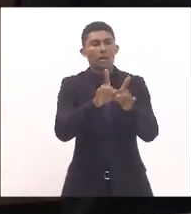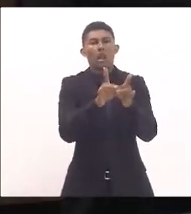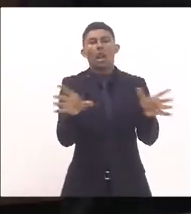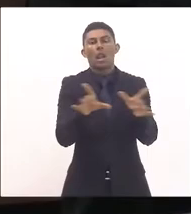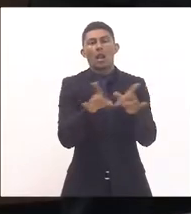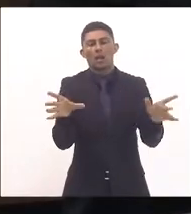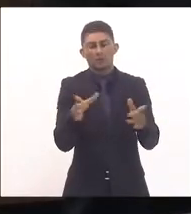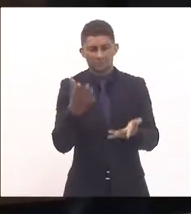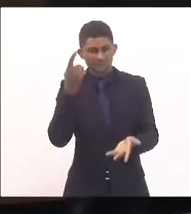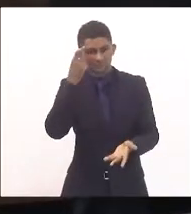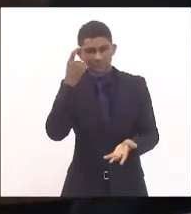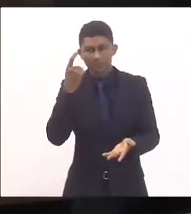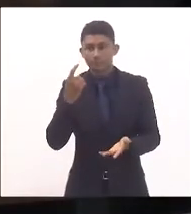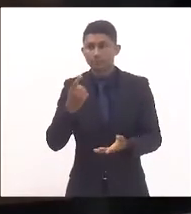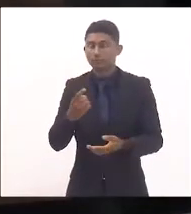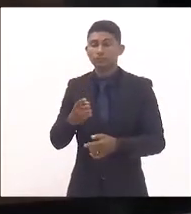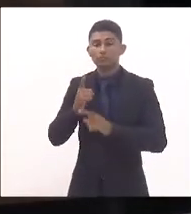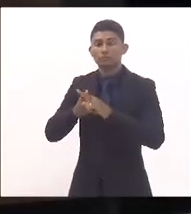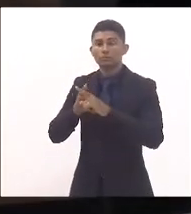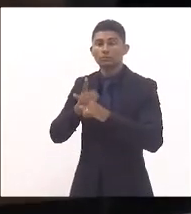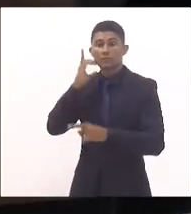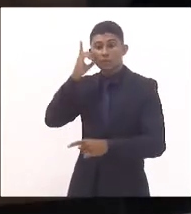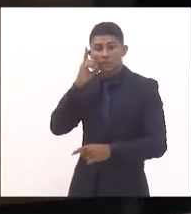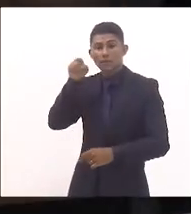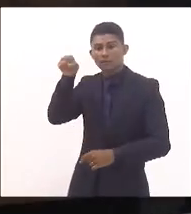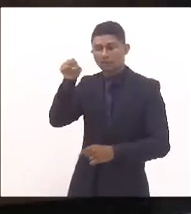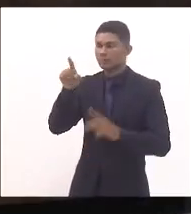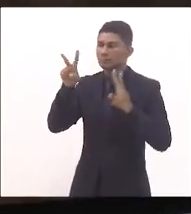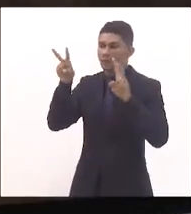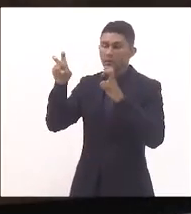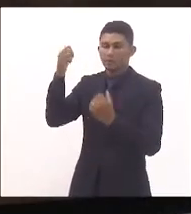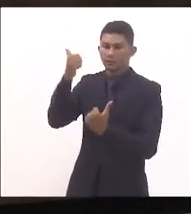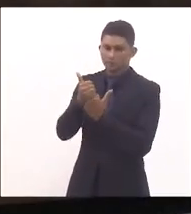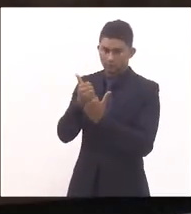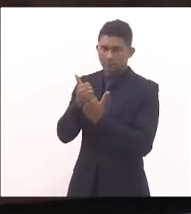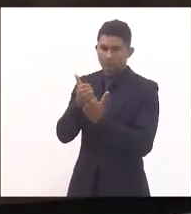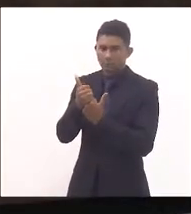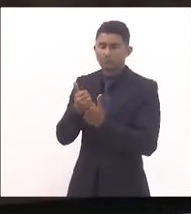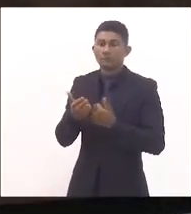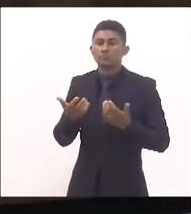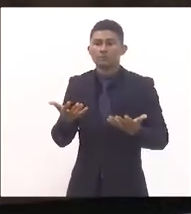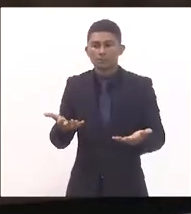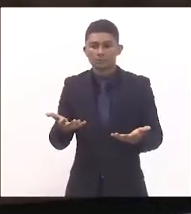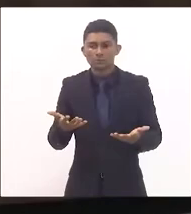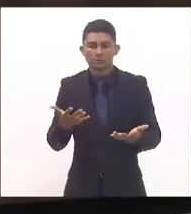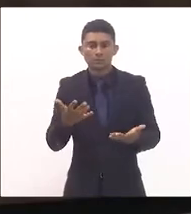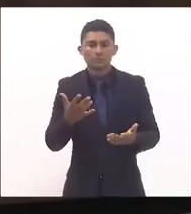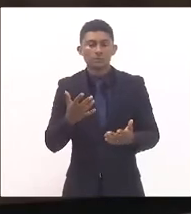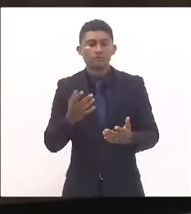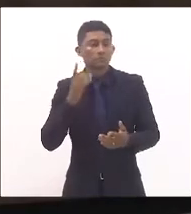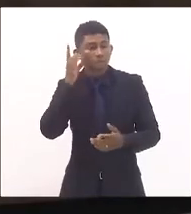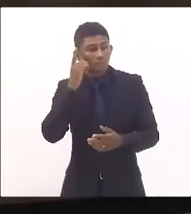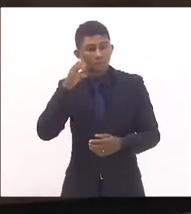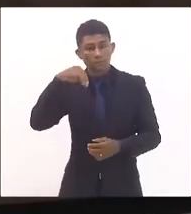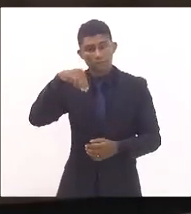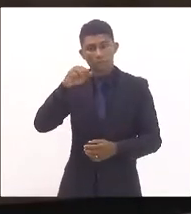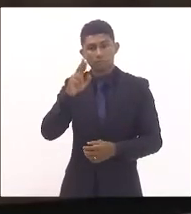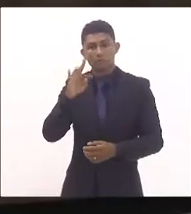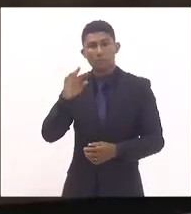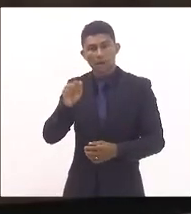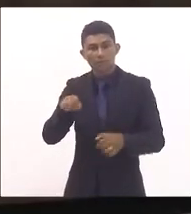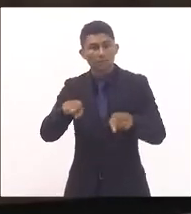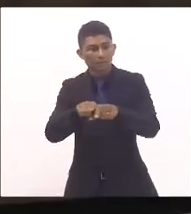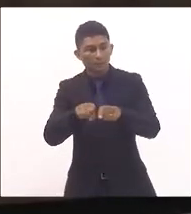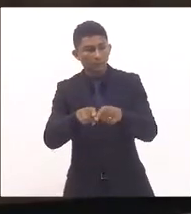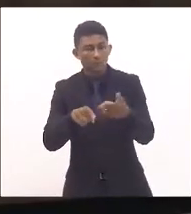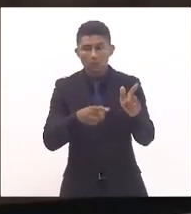já que o deputado Carlos Augusto faz a defesa do tema. Certamente, deputada Marta Rocha e os demais deputados que